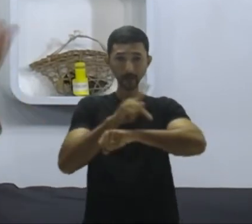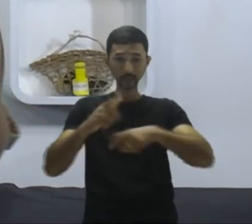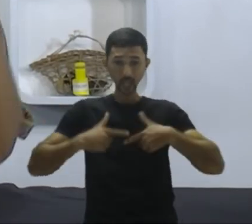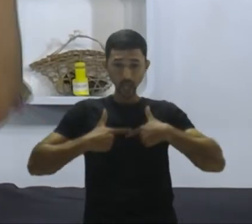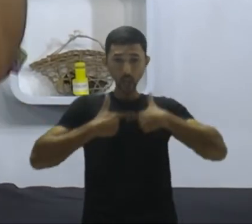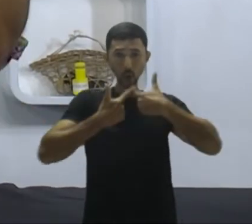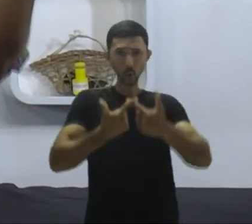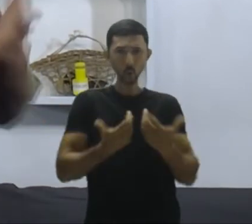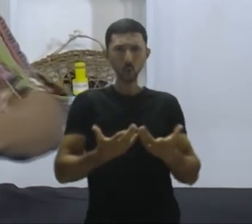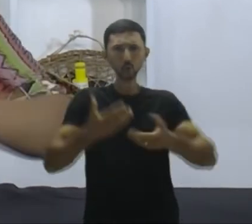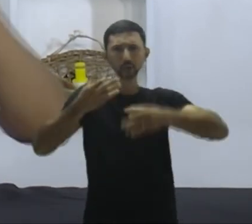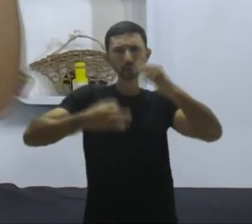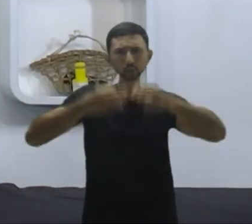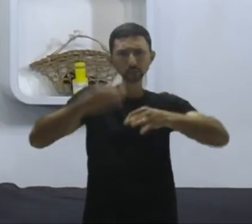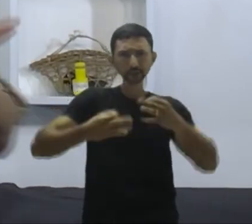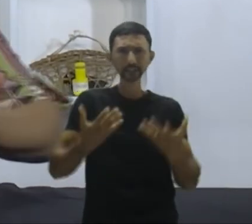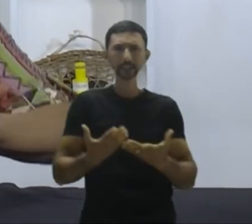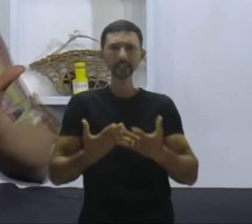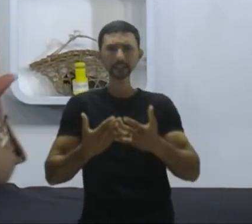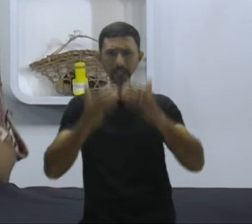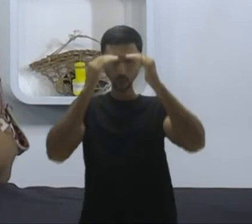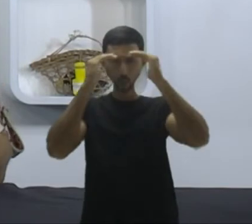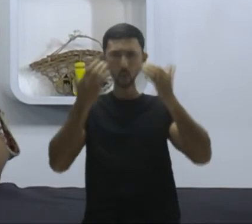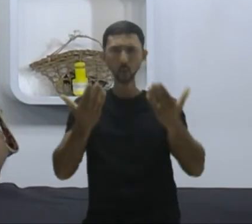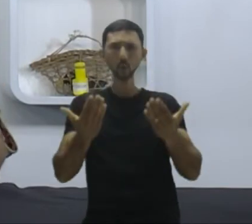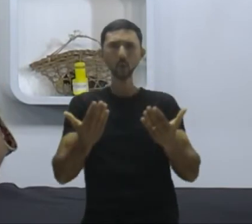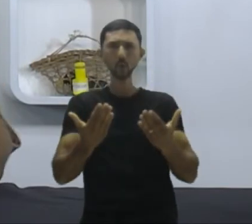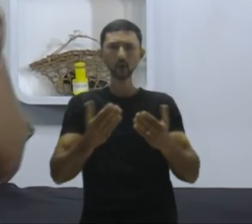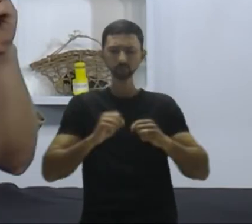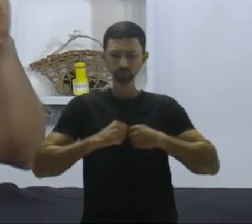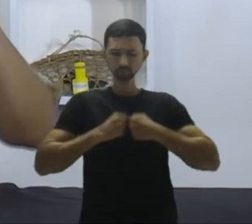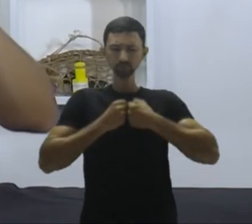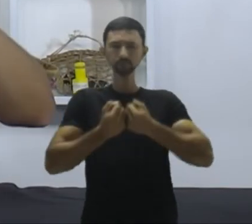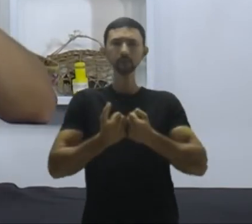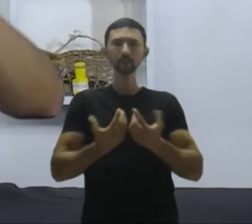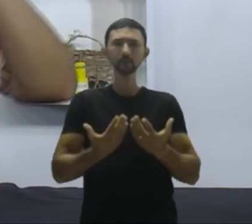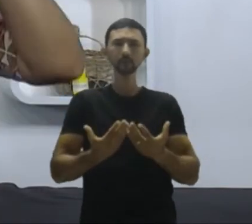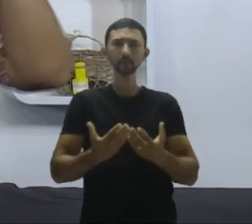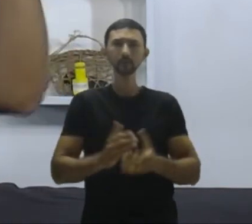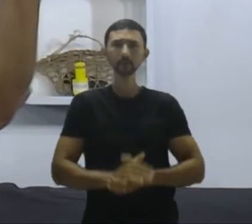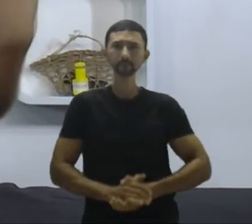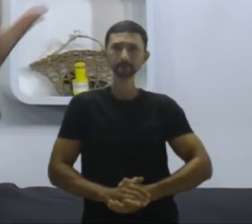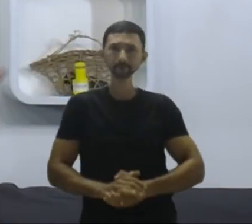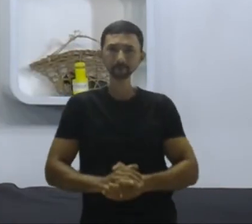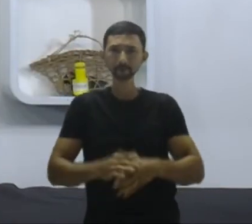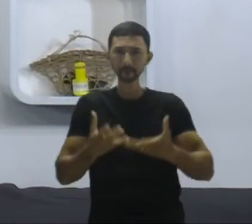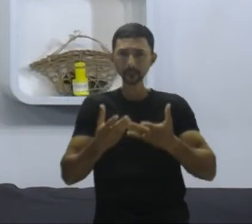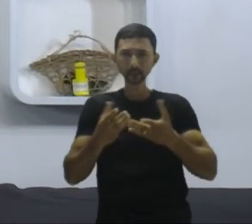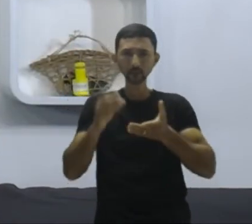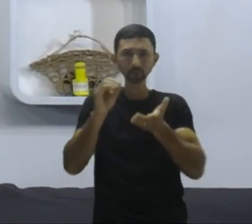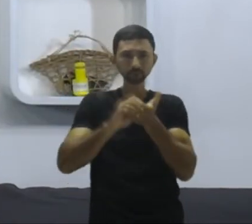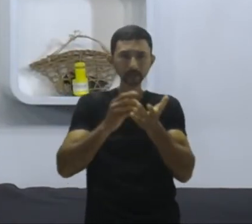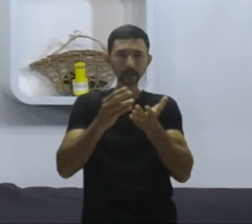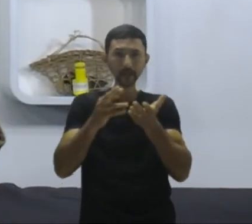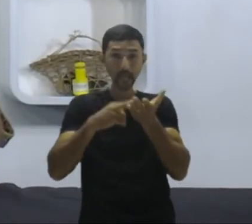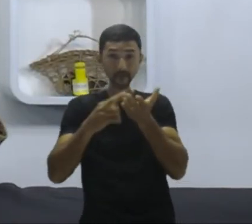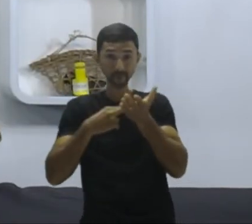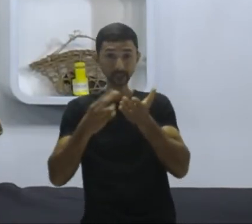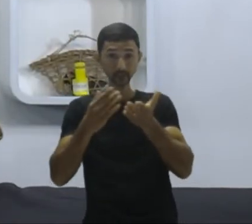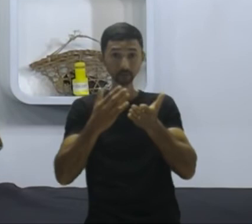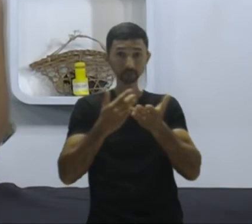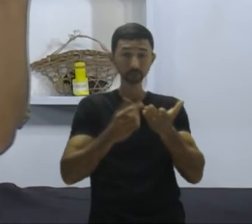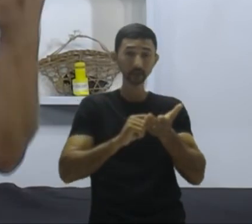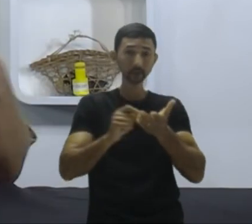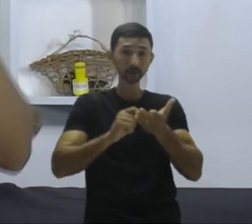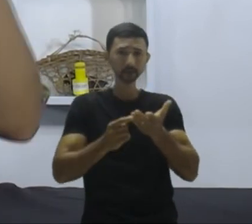por valores como justiça, como honra, certo? Ali, nos quadrinhos, normalmente, nós temos